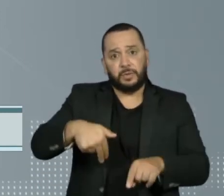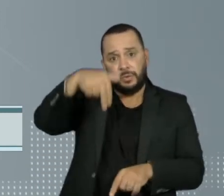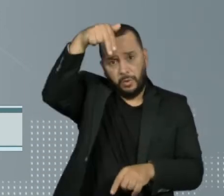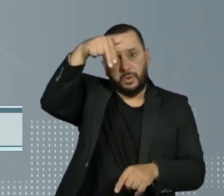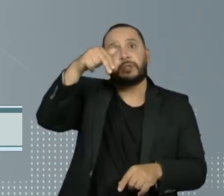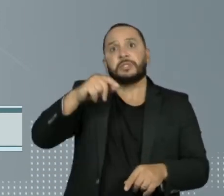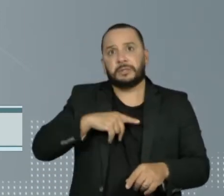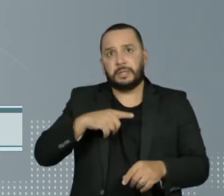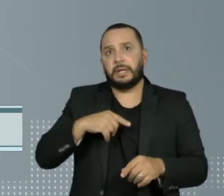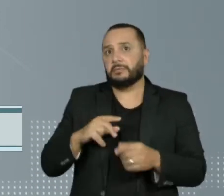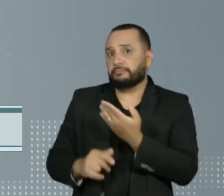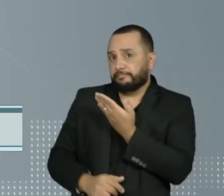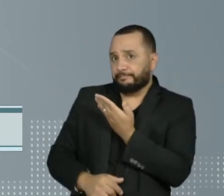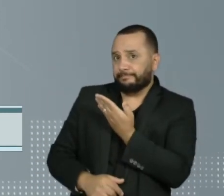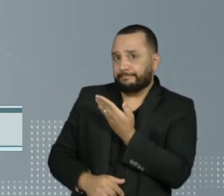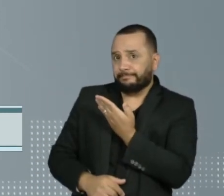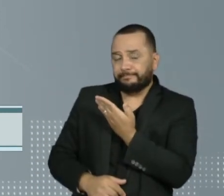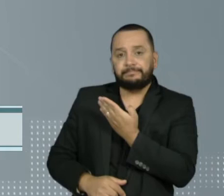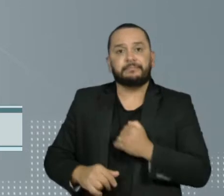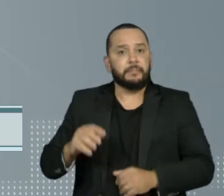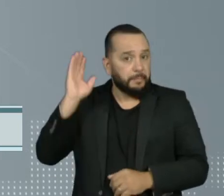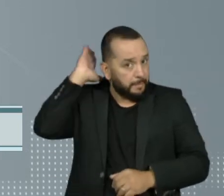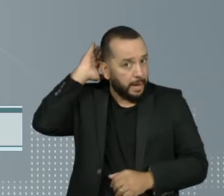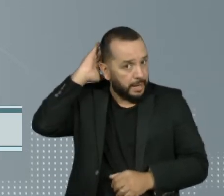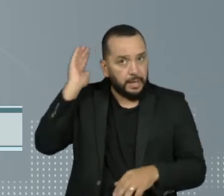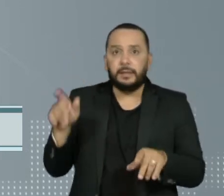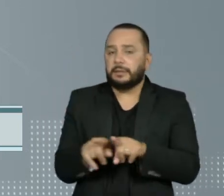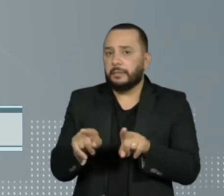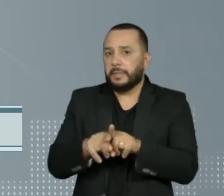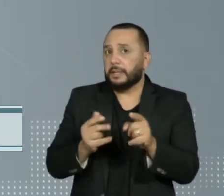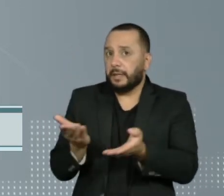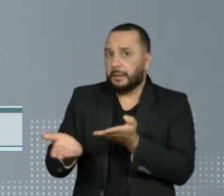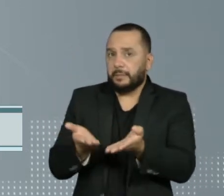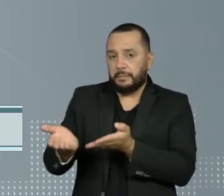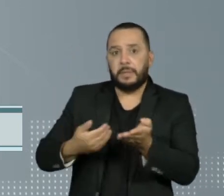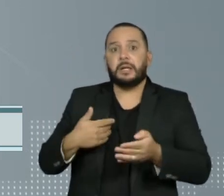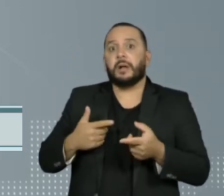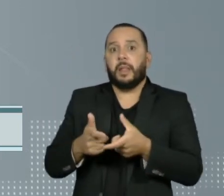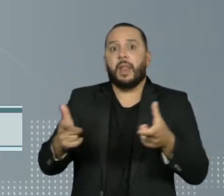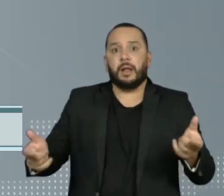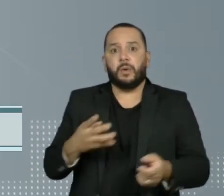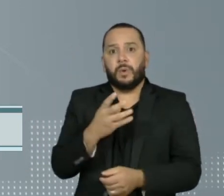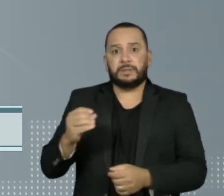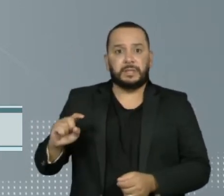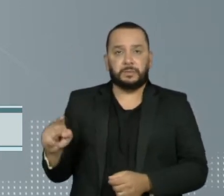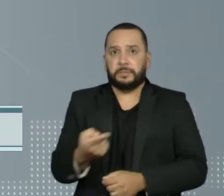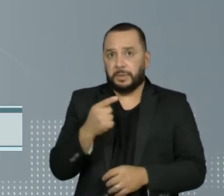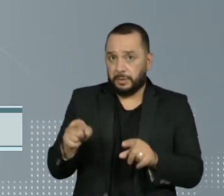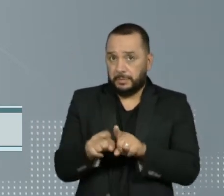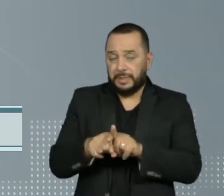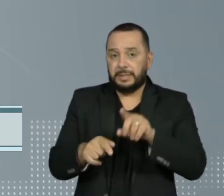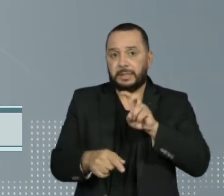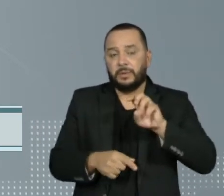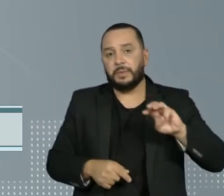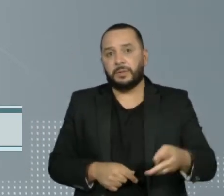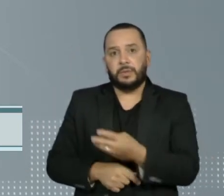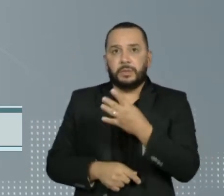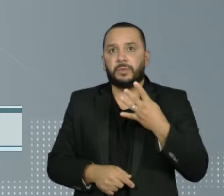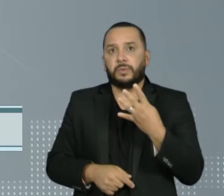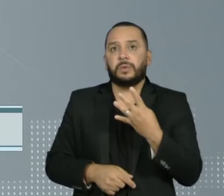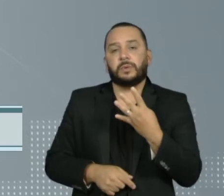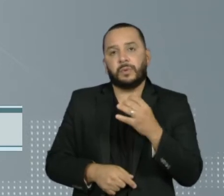registros está no Pará. O número de pacientes em acompanhamento subiu, mais de 400 mil. E são 5 milhões e 400